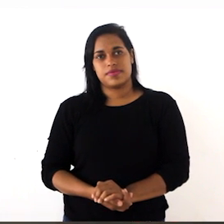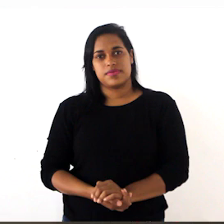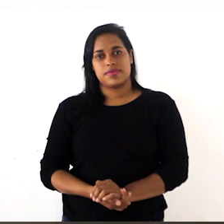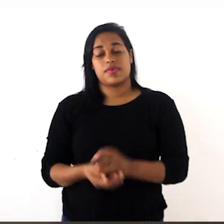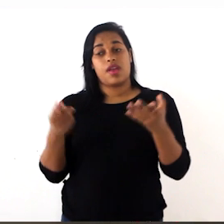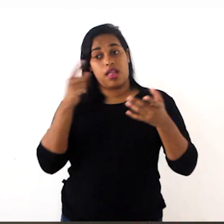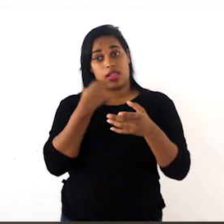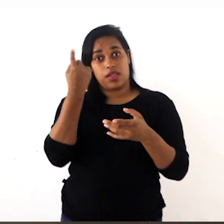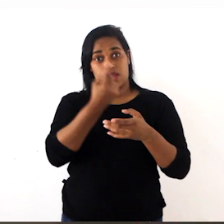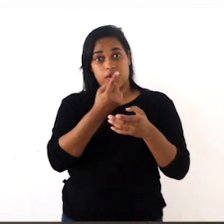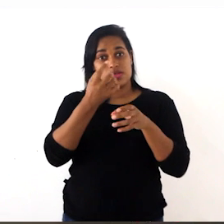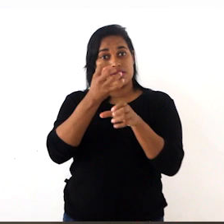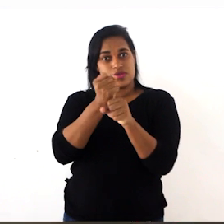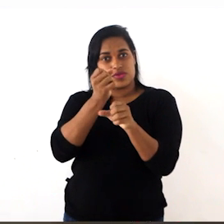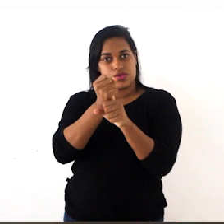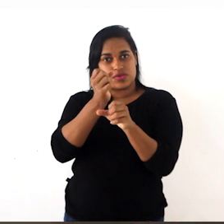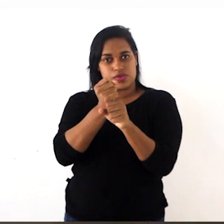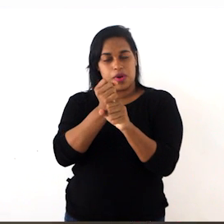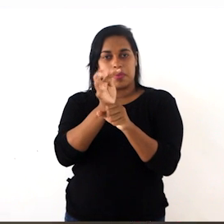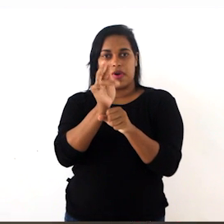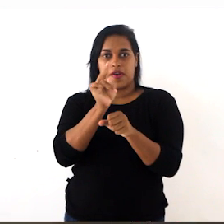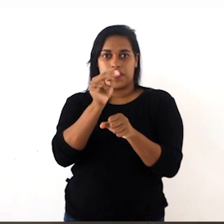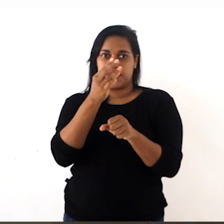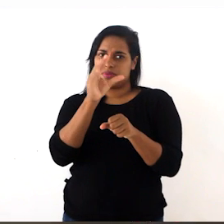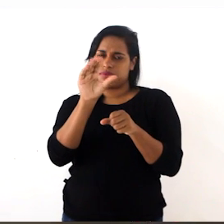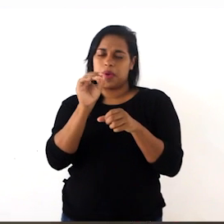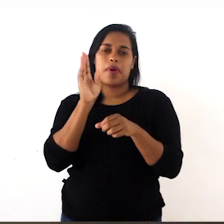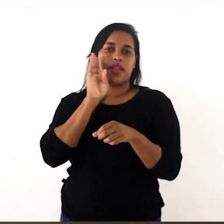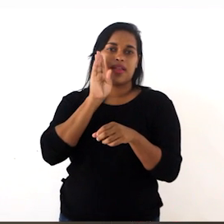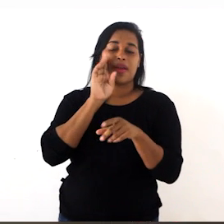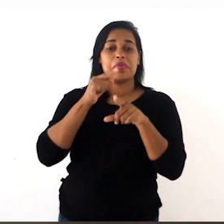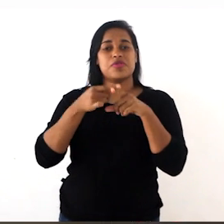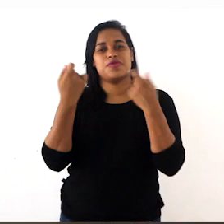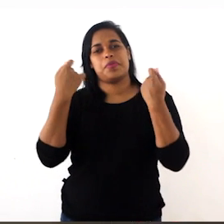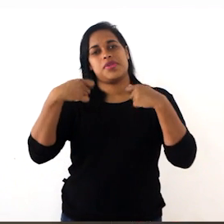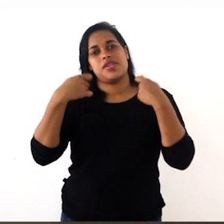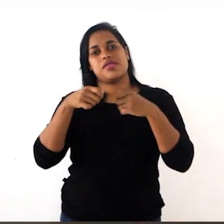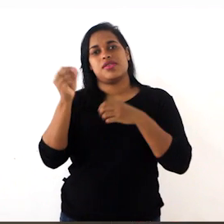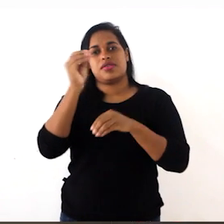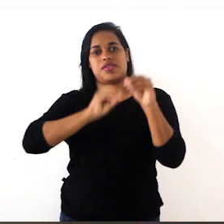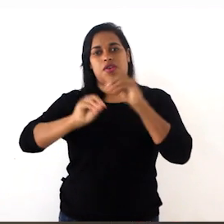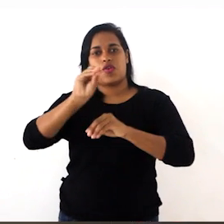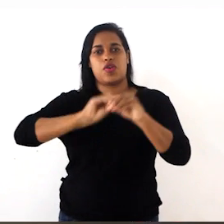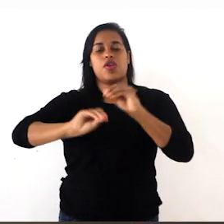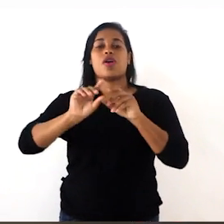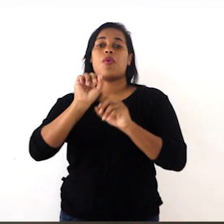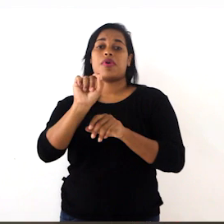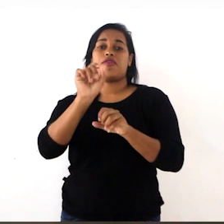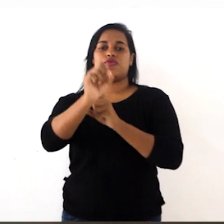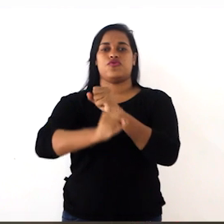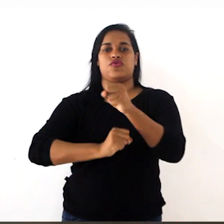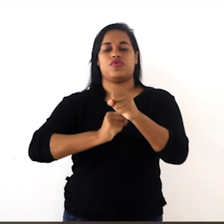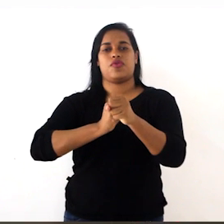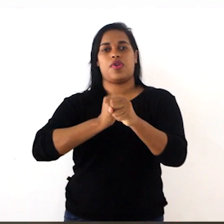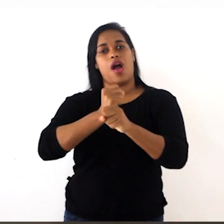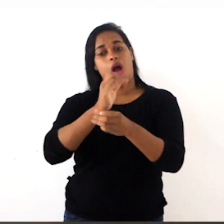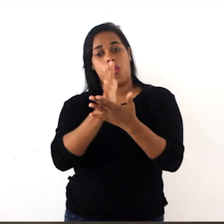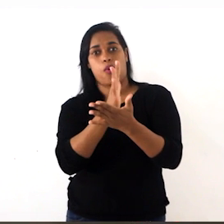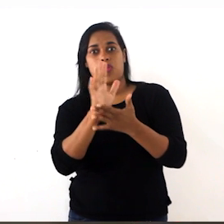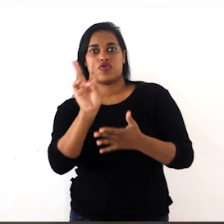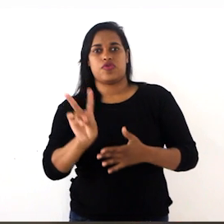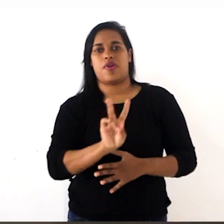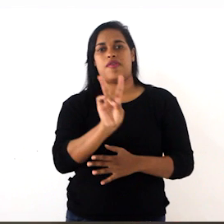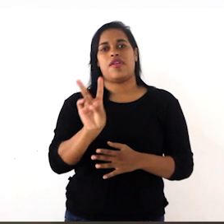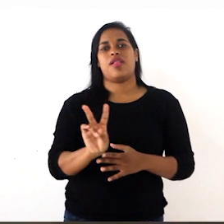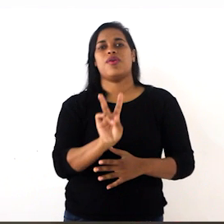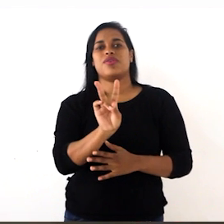Nossa função de soma, ela é bem legal, mas a gente precisa escrever os valores. Seria muito mais legal se o usuário digitasse os valores